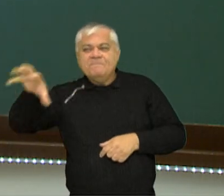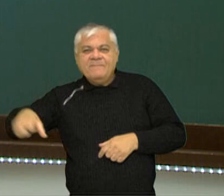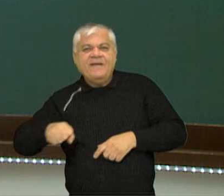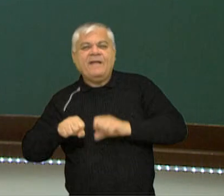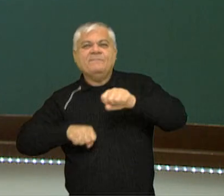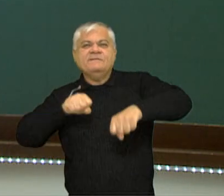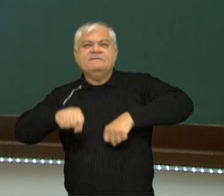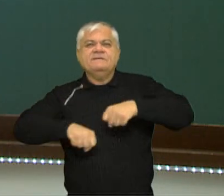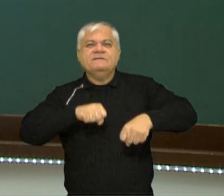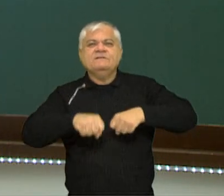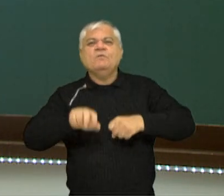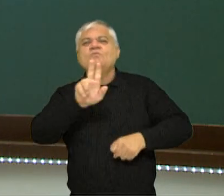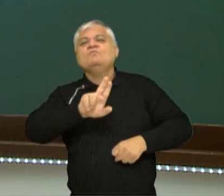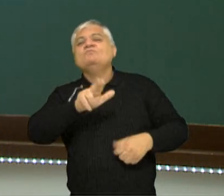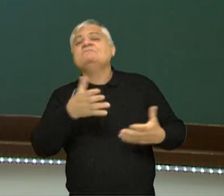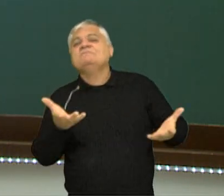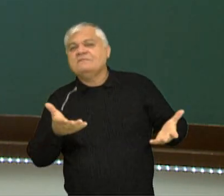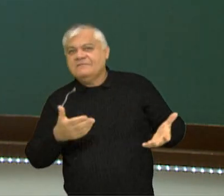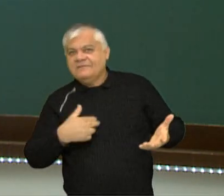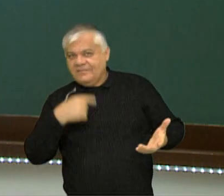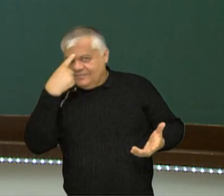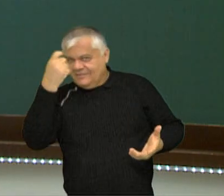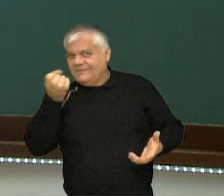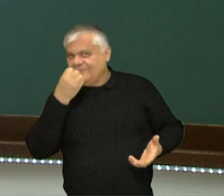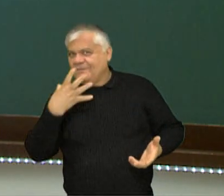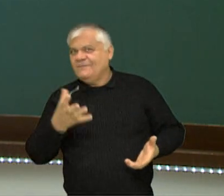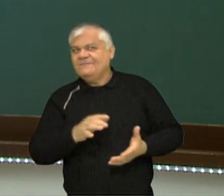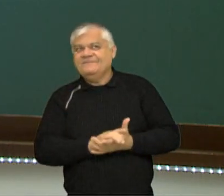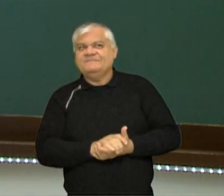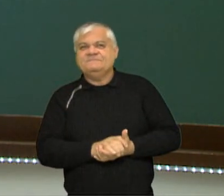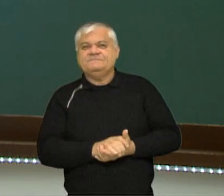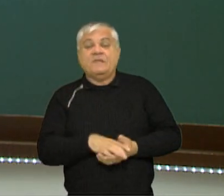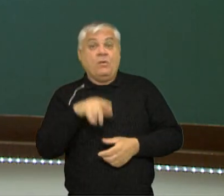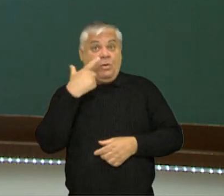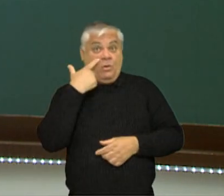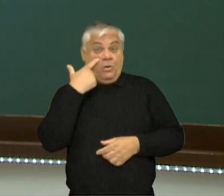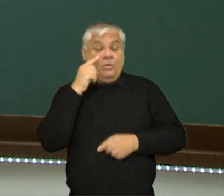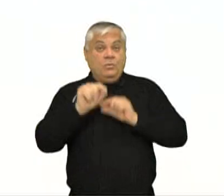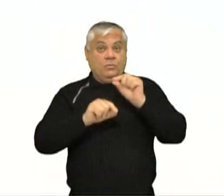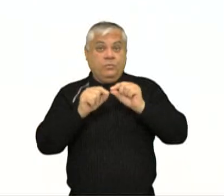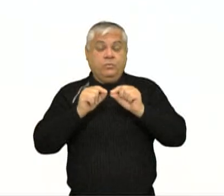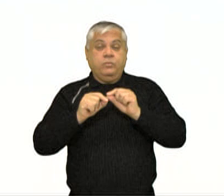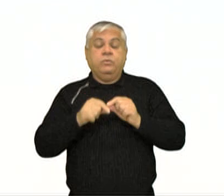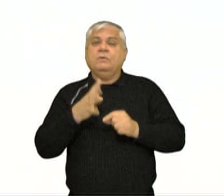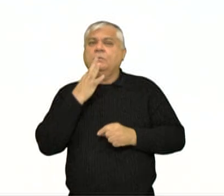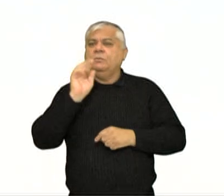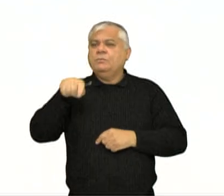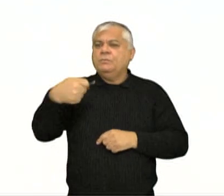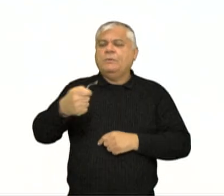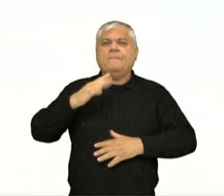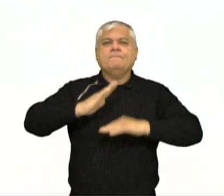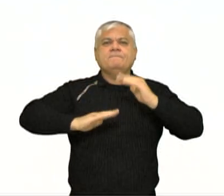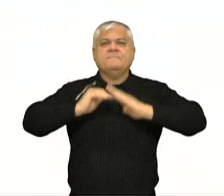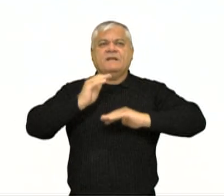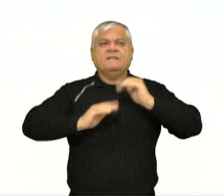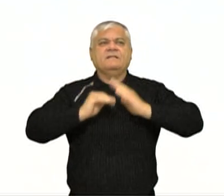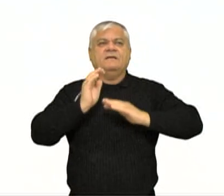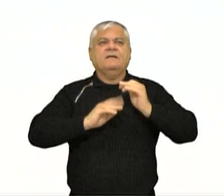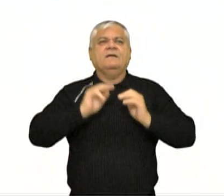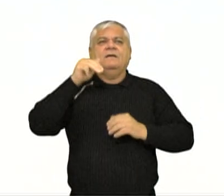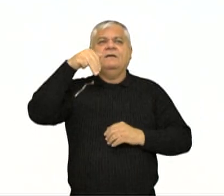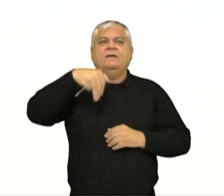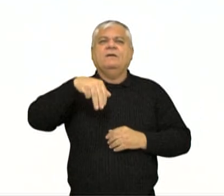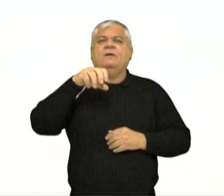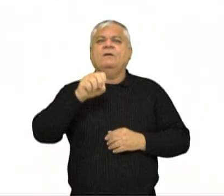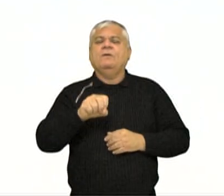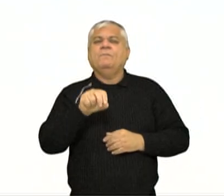e colocar ela em uso, hein? Não é uma boa ideia? Então olha só, hoje a gente vai conhecer um pouquinho a prática do mountain bike, a